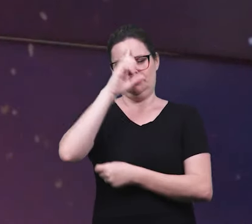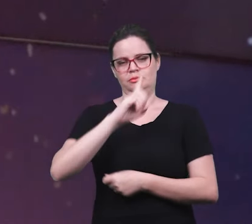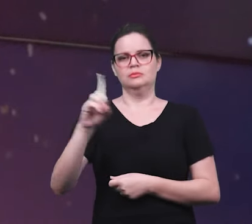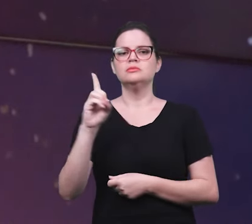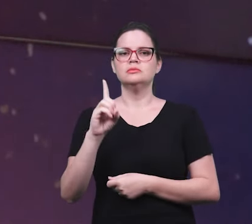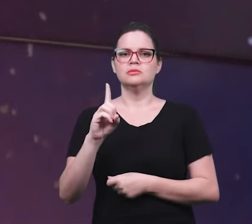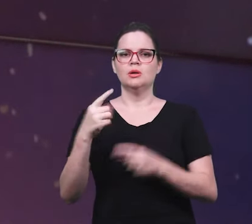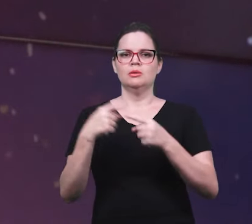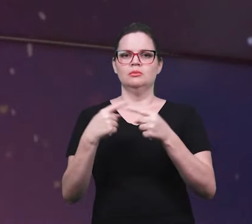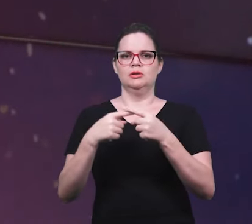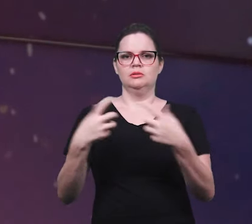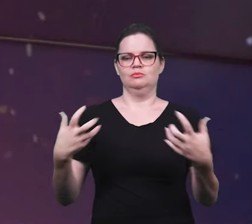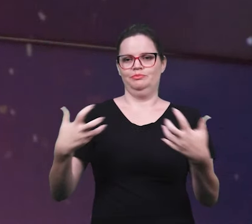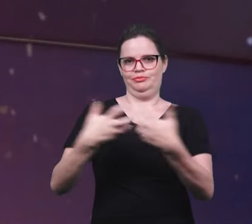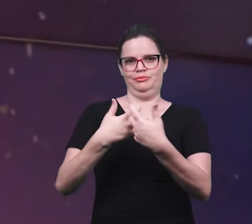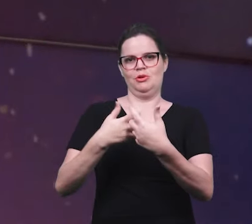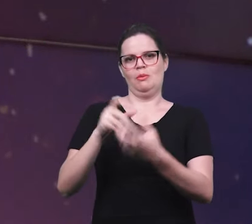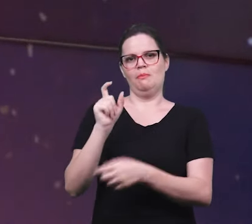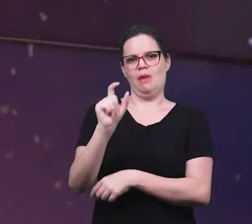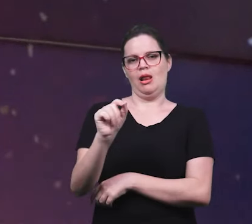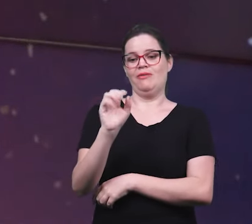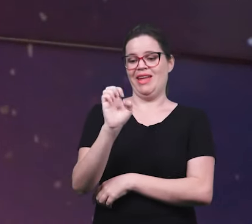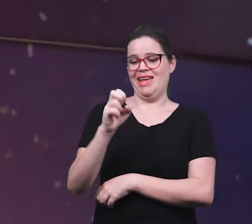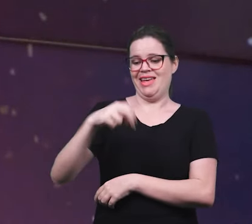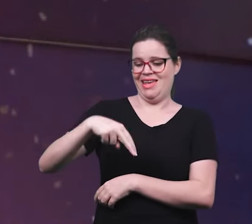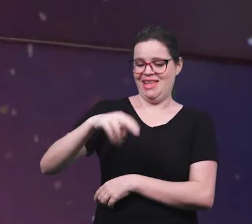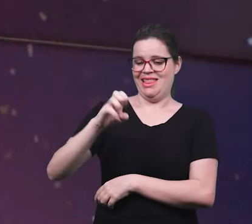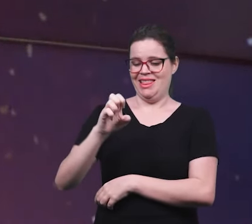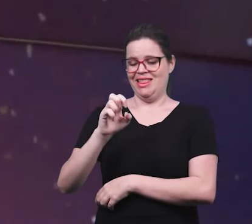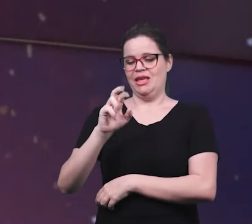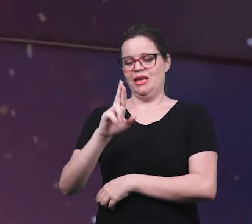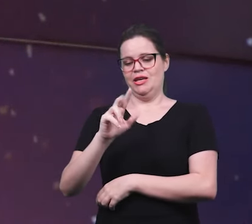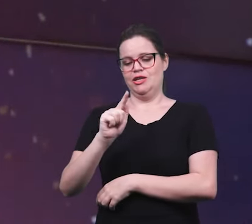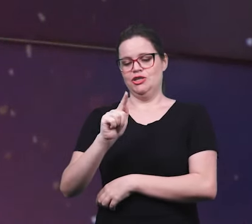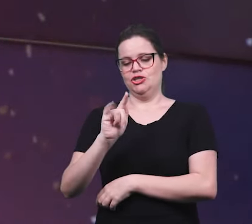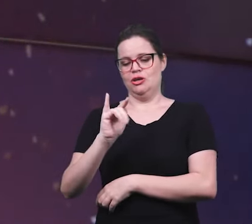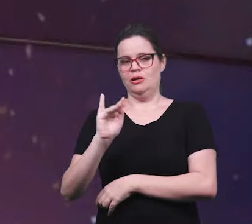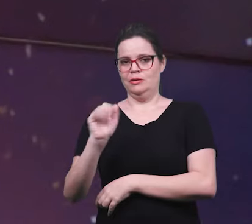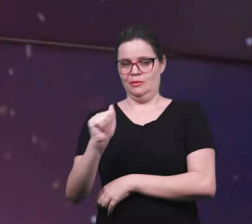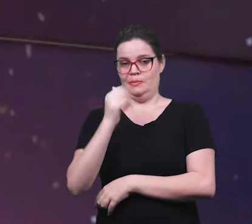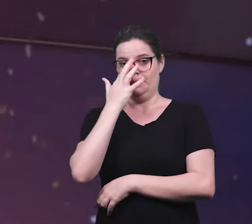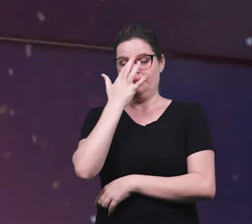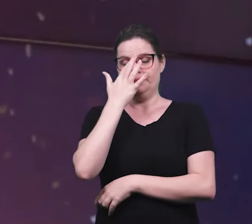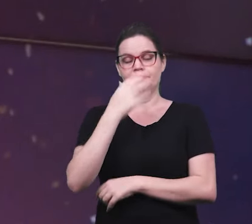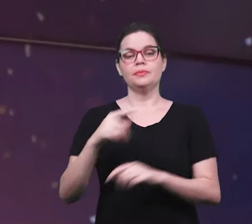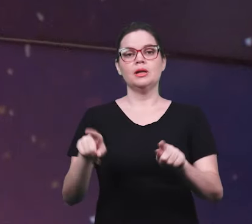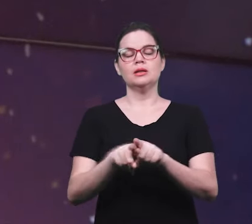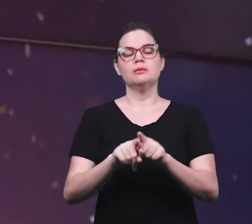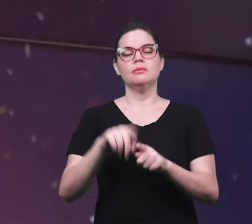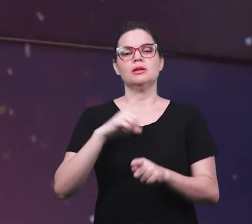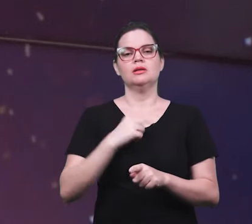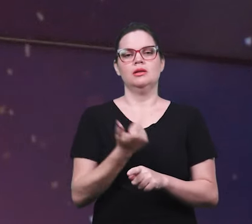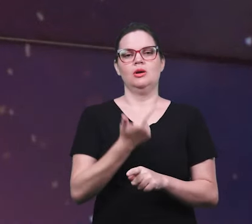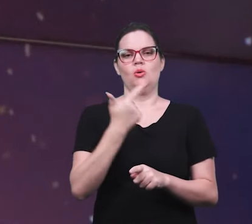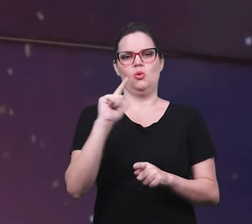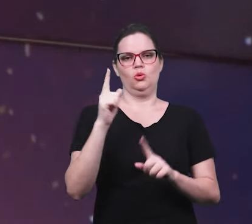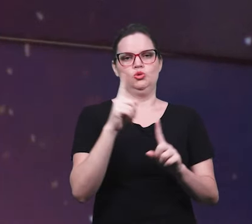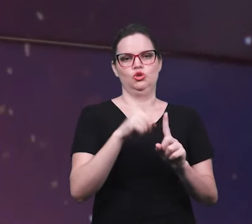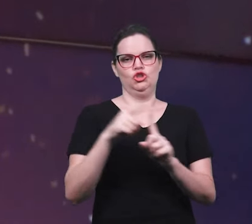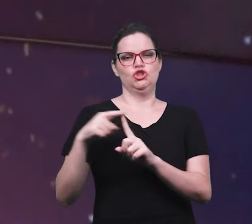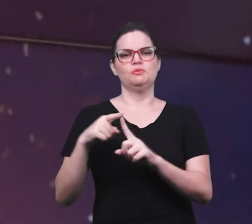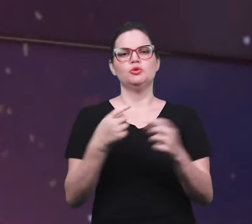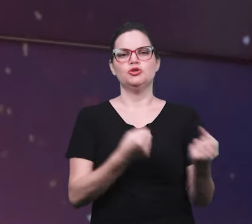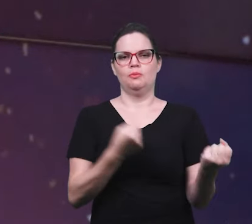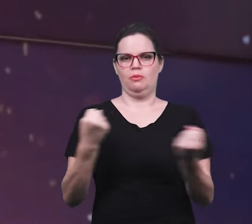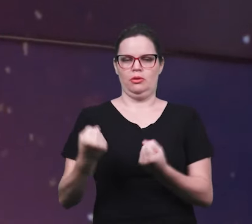associados a essa energeia. É importante a gente observar também que tem outras formas de poder que podem ser